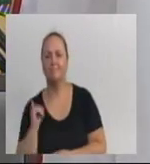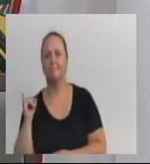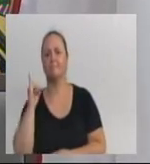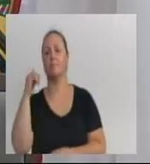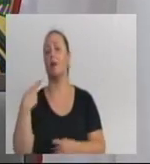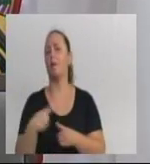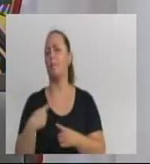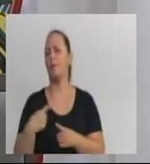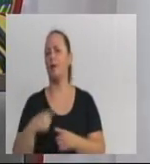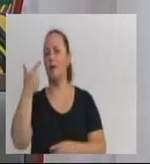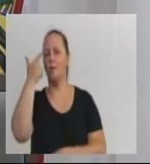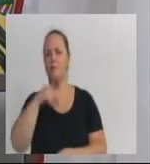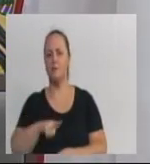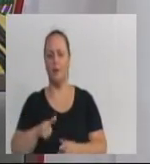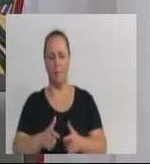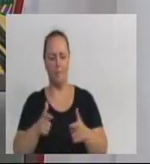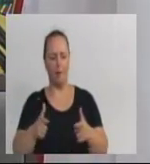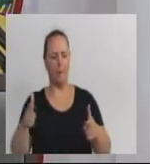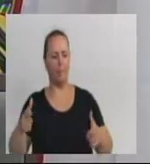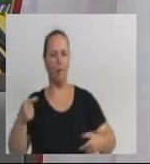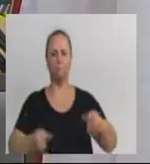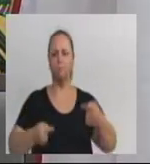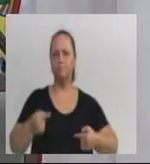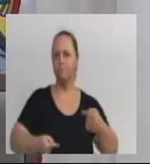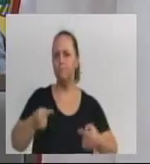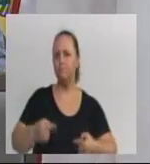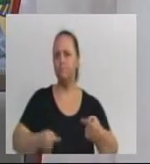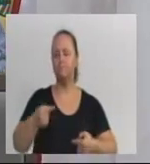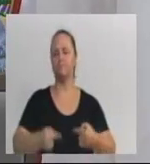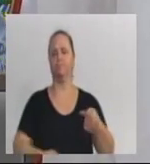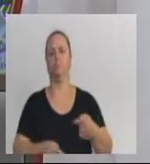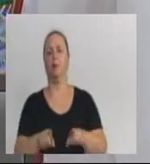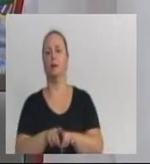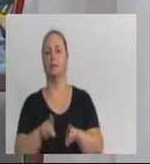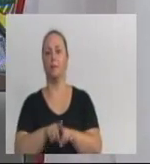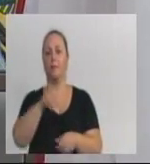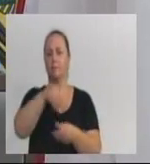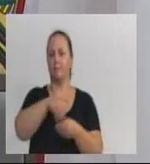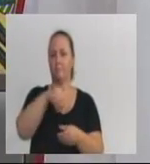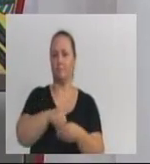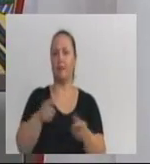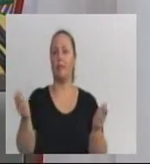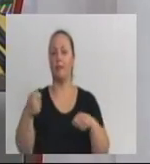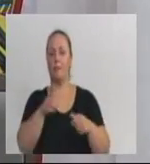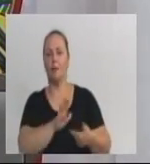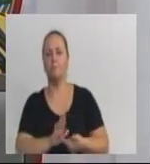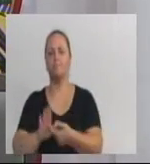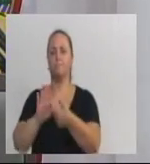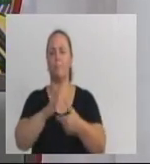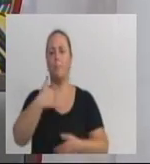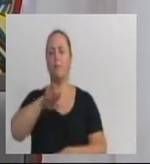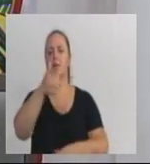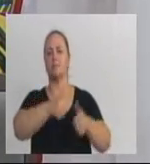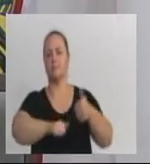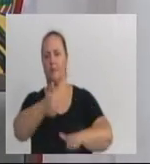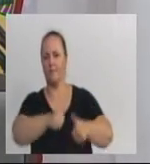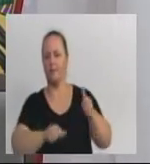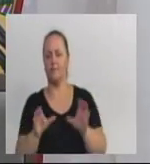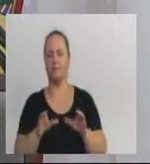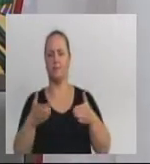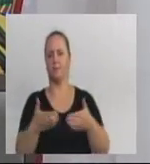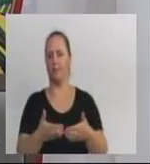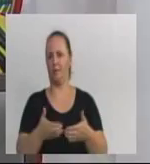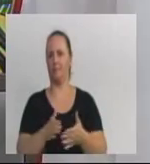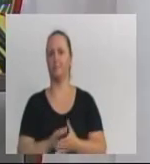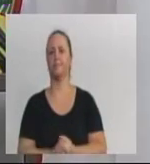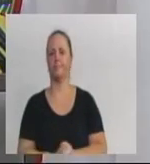o debate político, amplia o debate eleitoral e traz muito mais condições de avaliação da nossa comunidade.